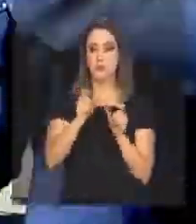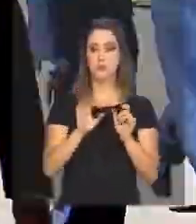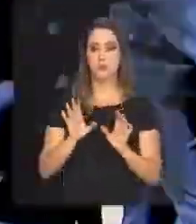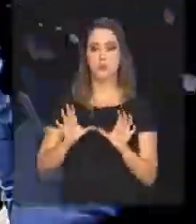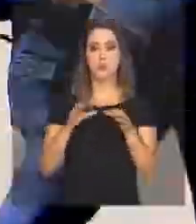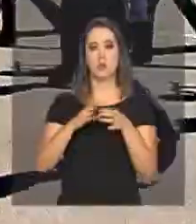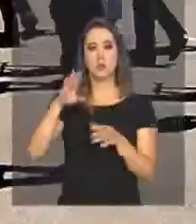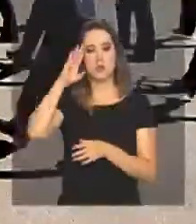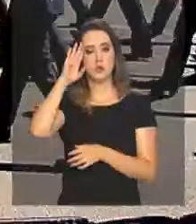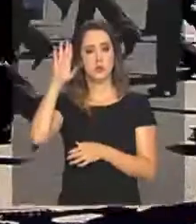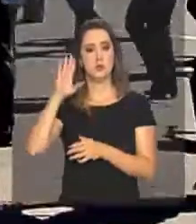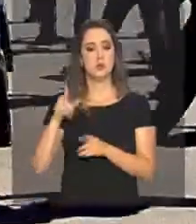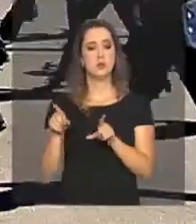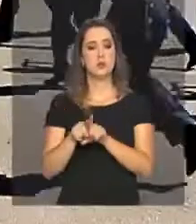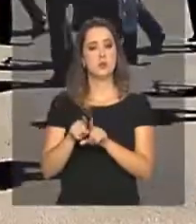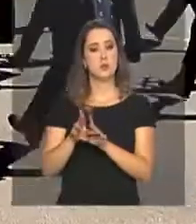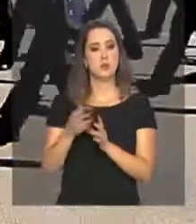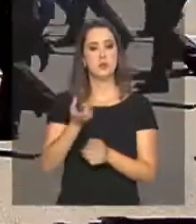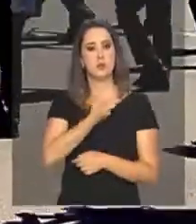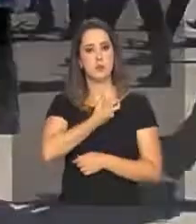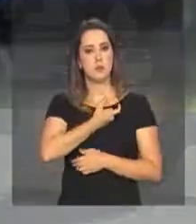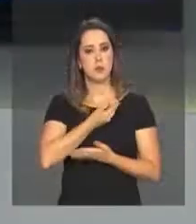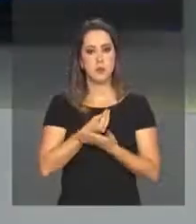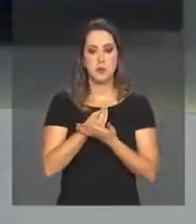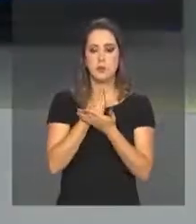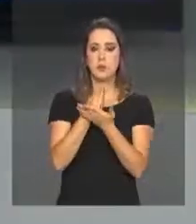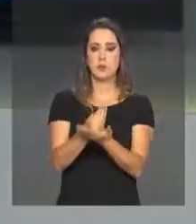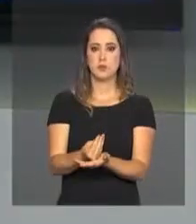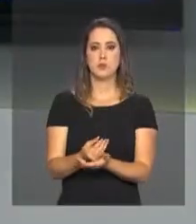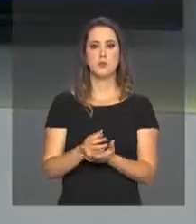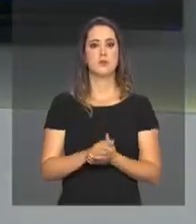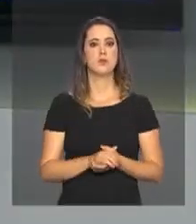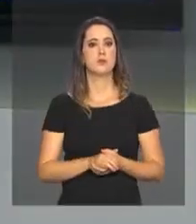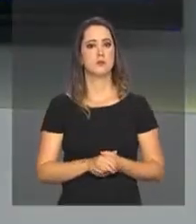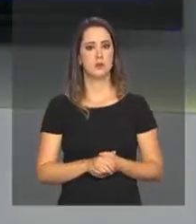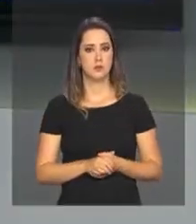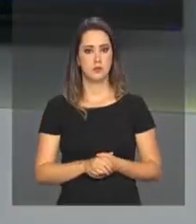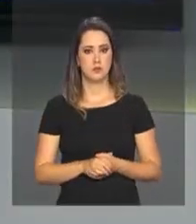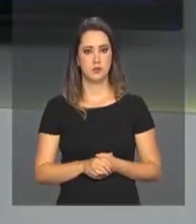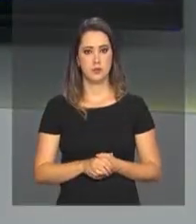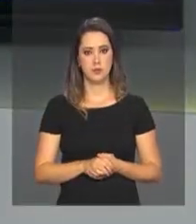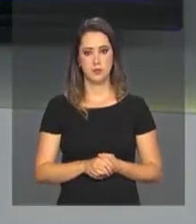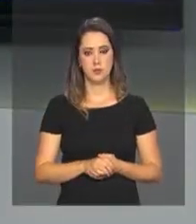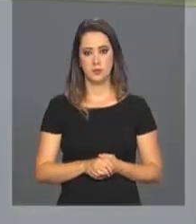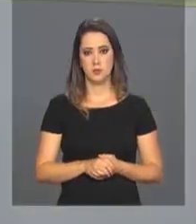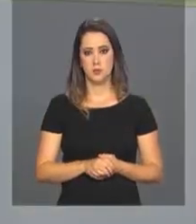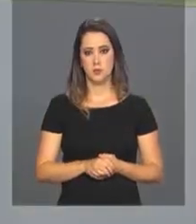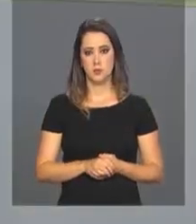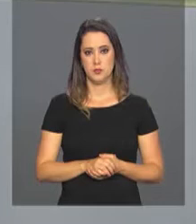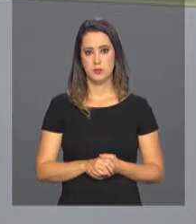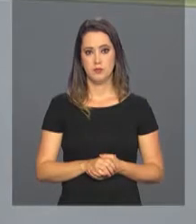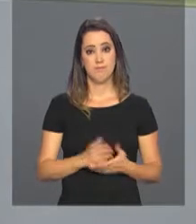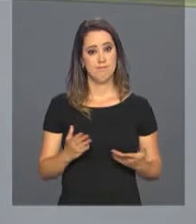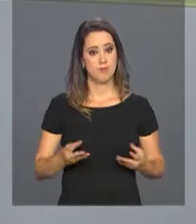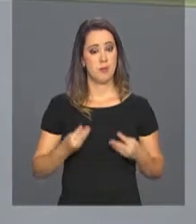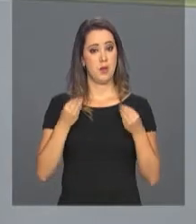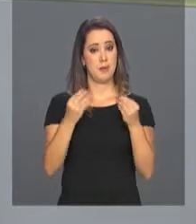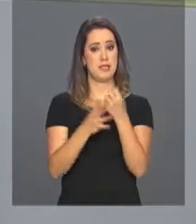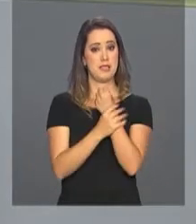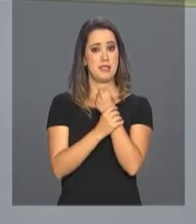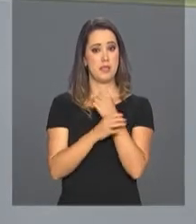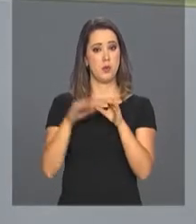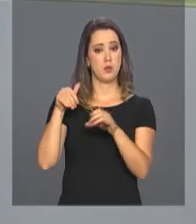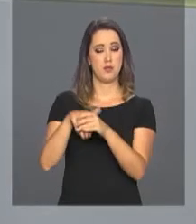e militares também foram condecorados com a medalha mérito santos dumont para garantir a segurança